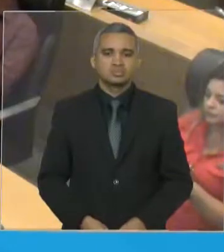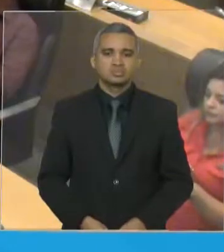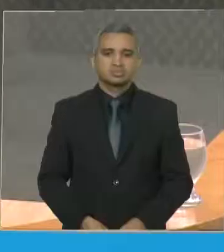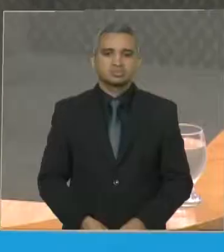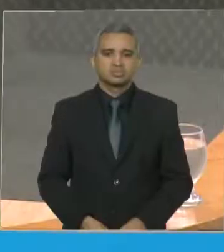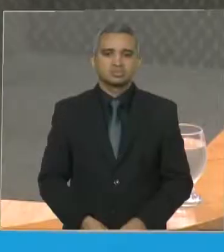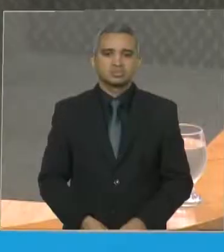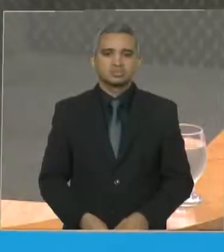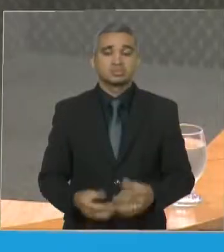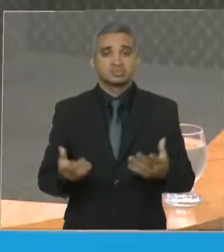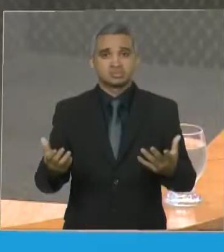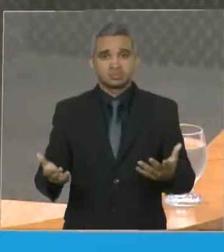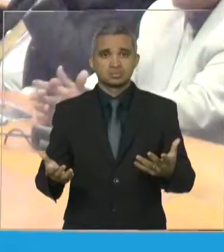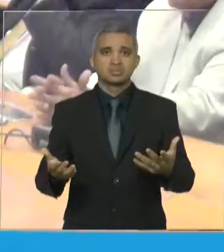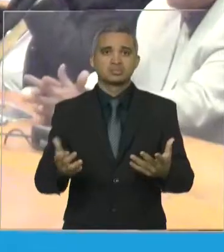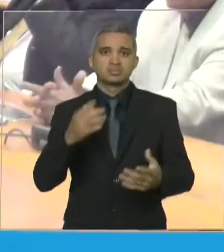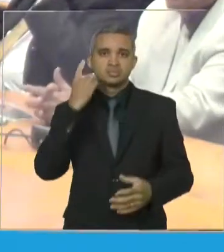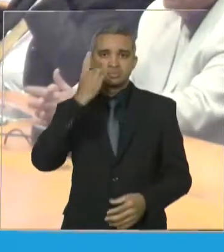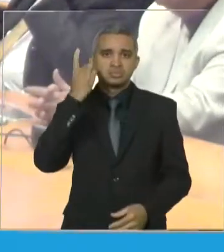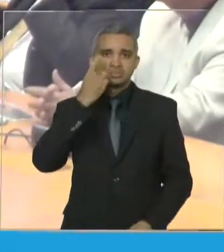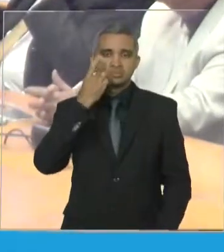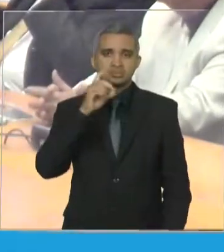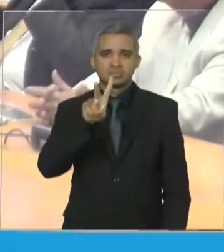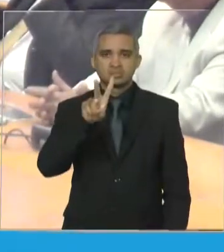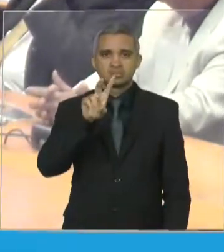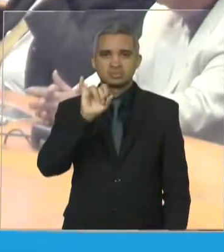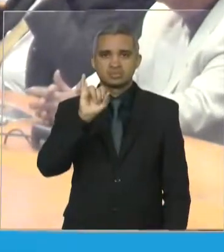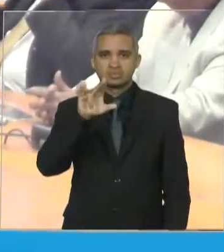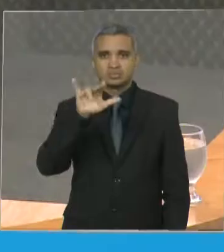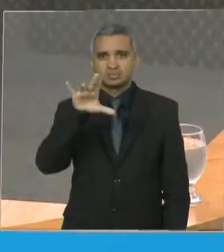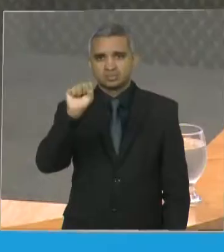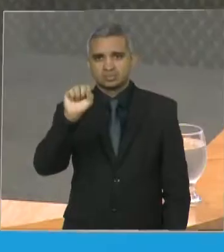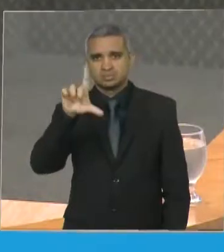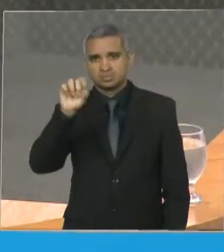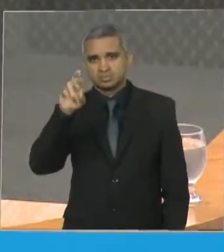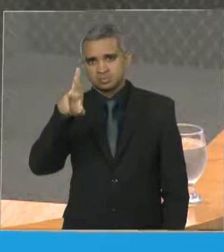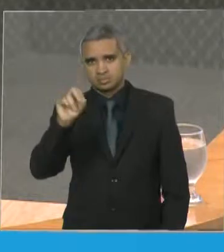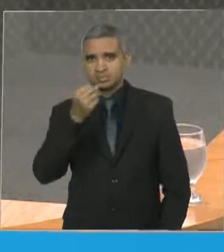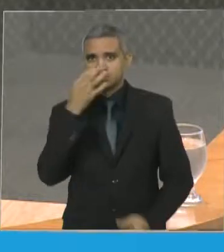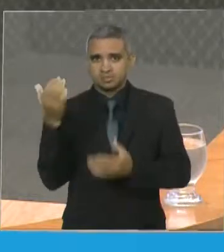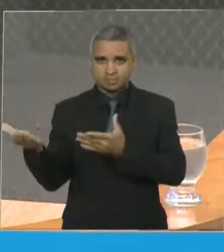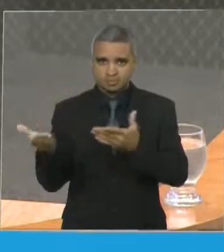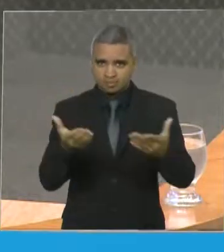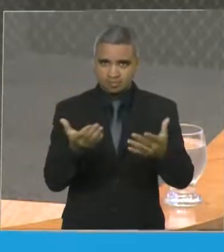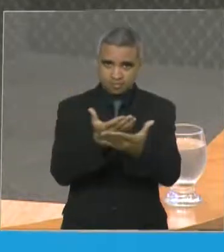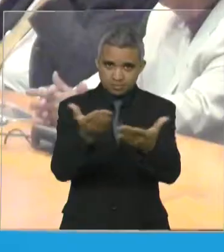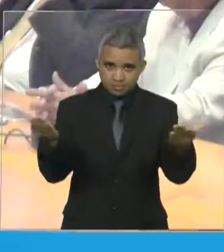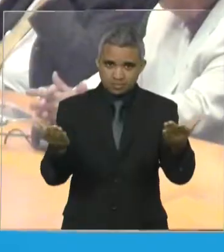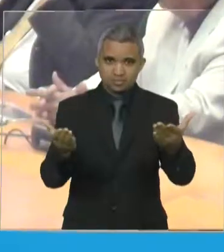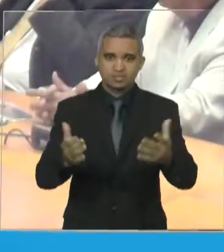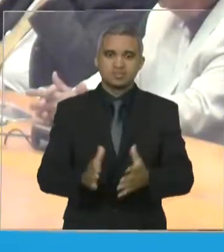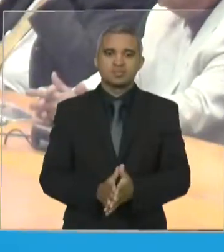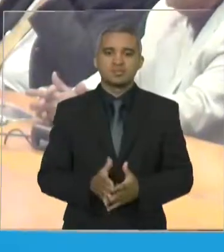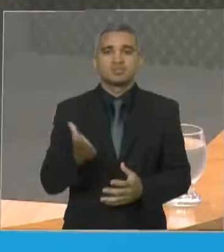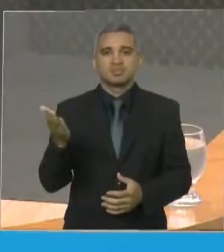E aqui ficam minhas palavras, meu deputado Vinícius Louro. Sejam todos bem-vindos. Meu embaixador, muito obrigado por estar aqui mais uma vez.